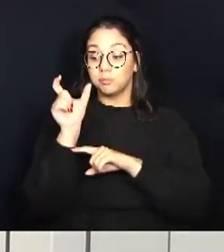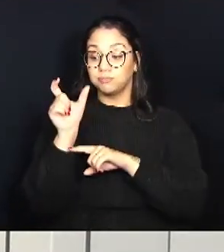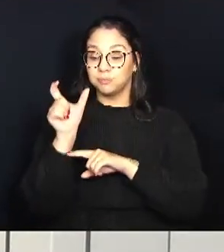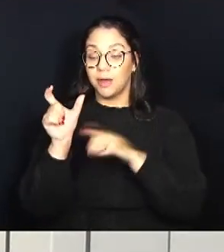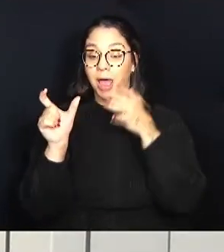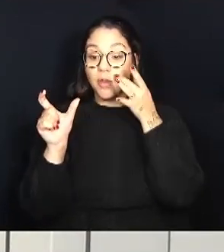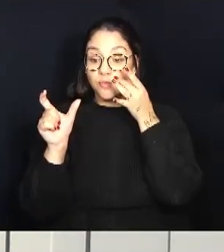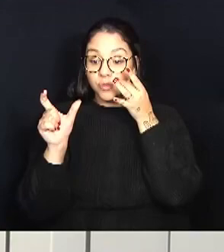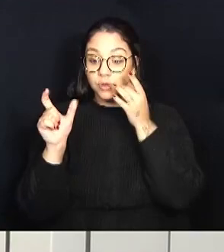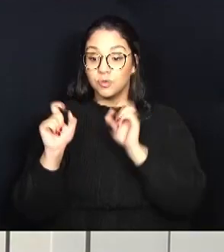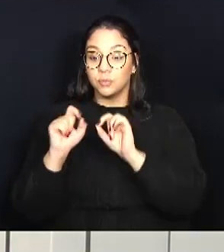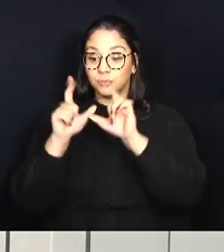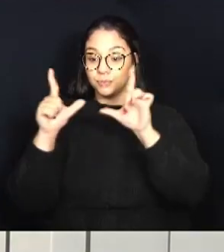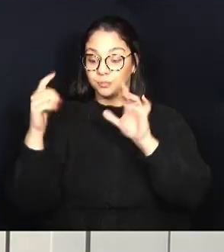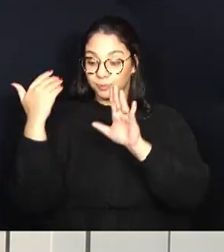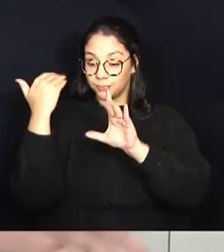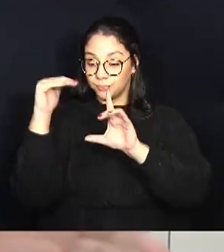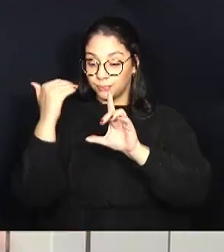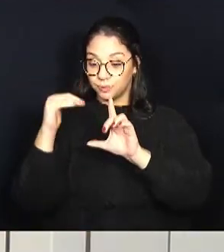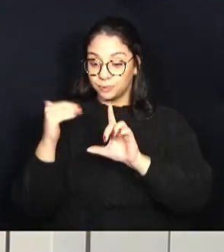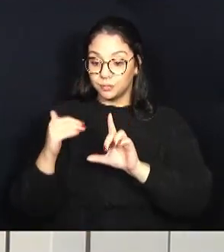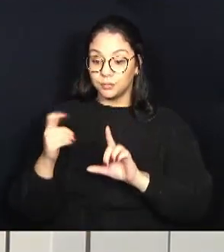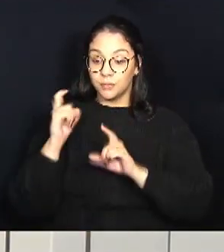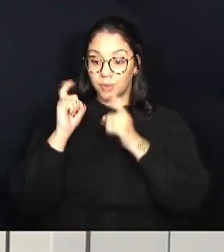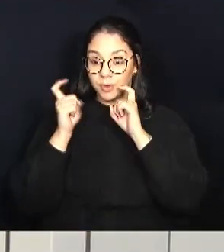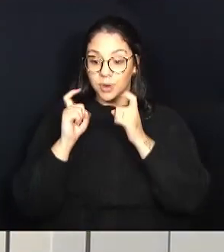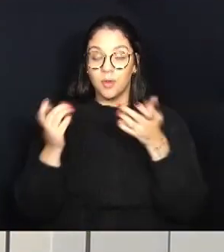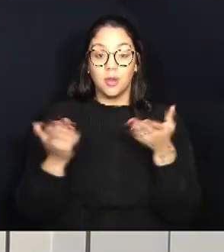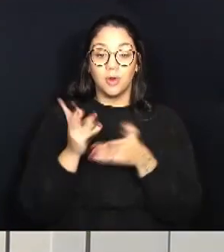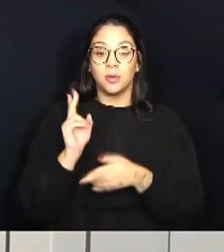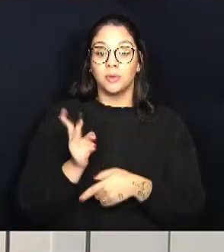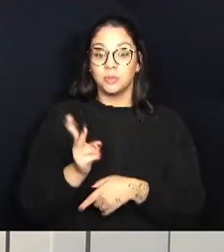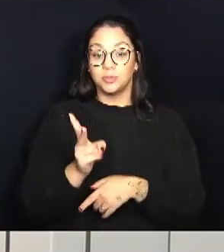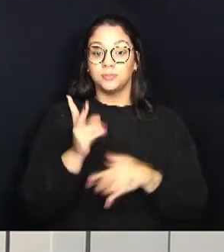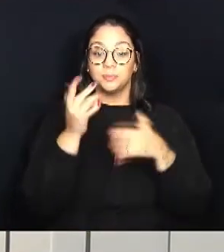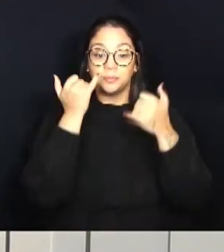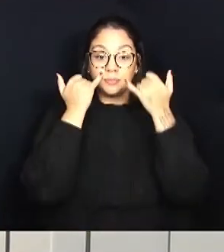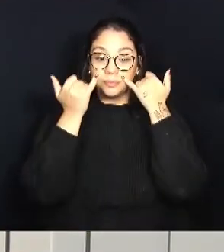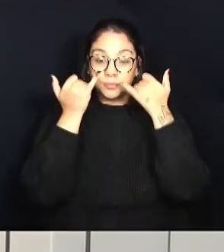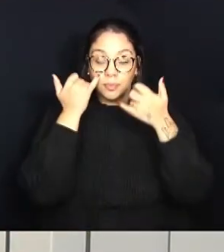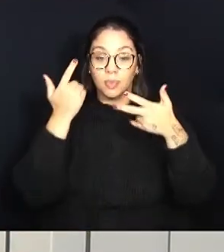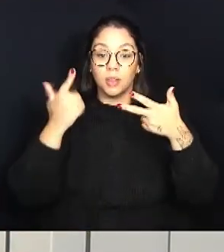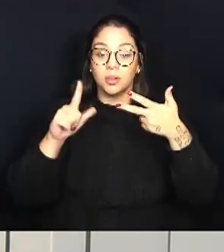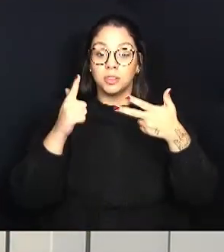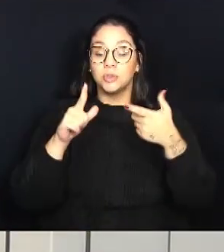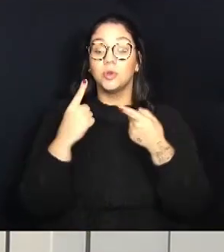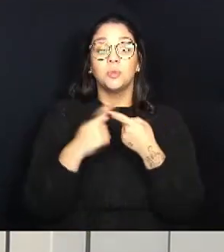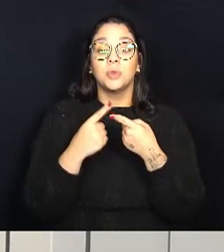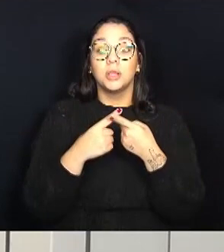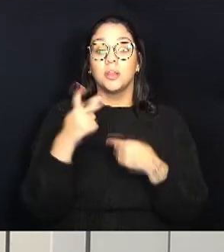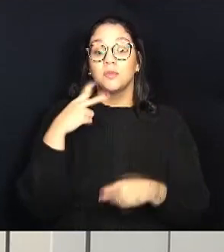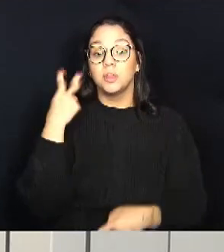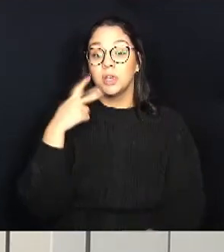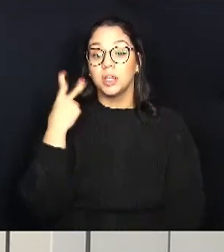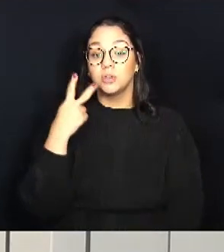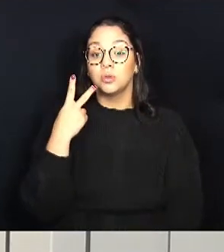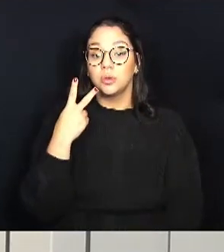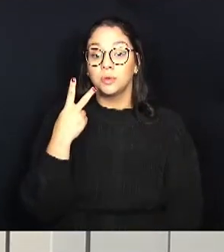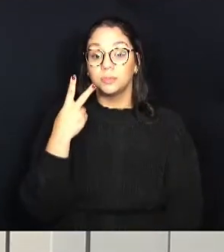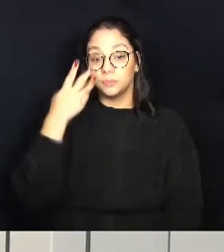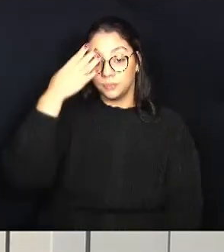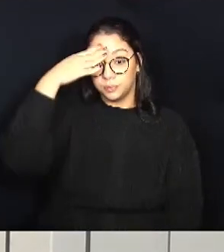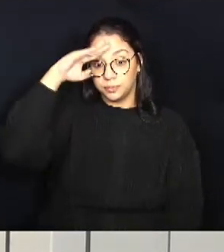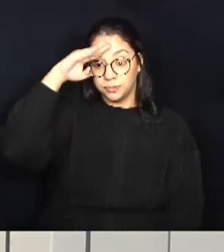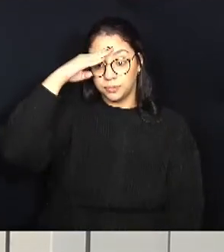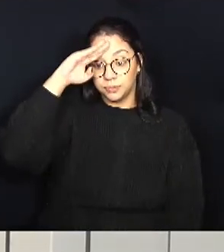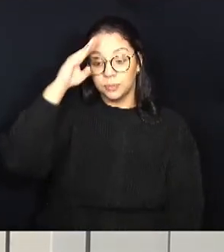vivo e você acha essas 3 reuniões. A gente segue aqui com as notícias do Legislativo, porque o vereador Rodrigo da Farmadic